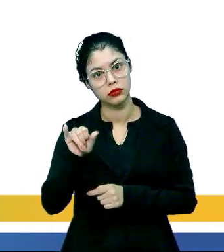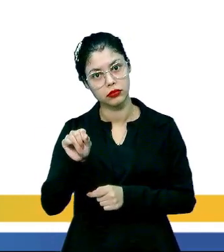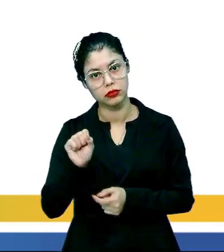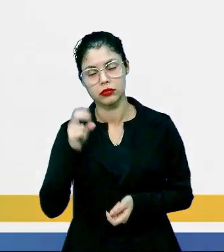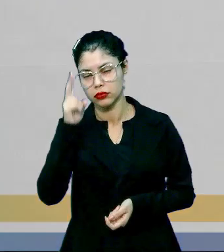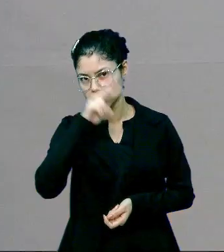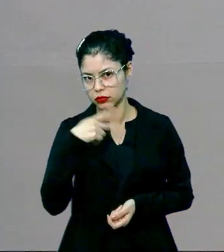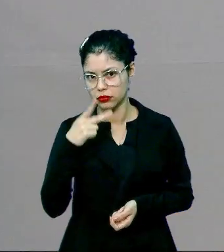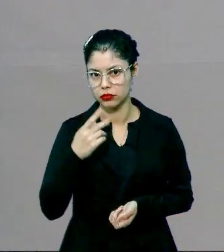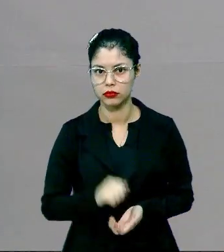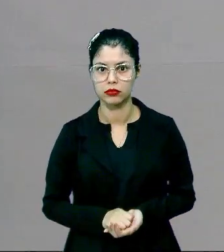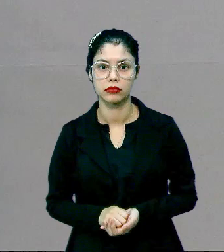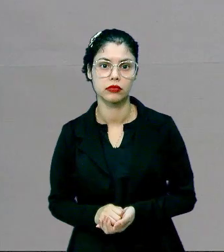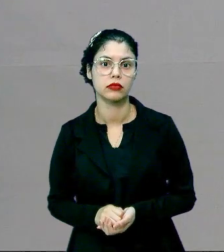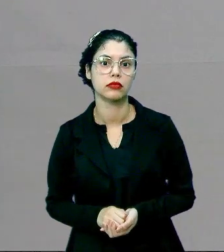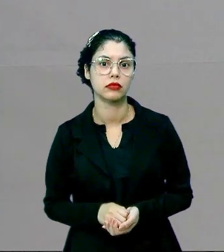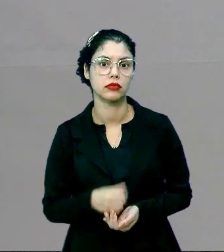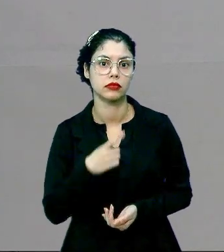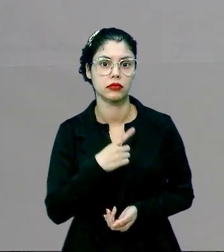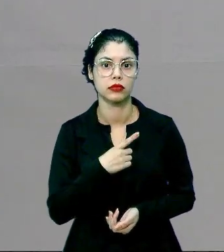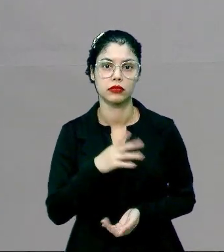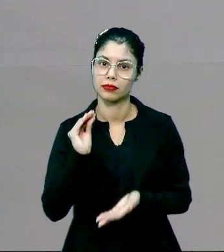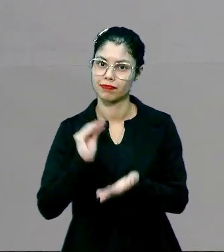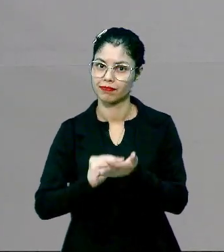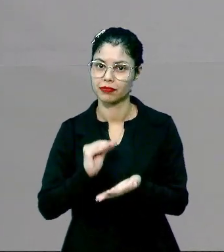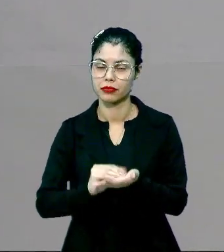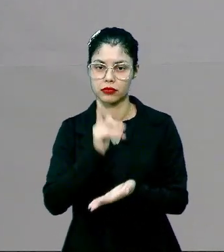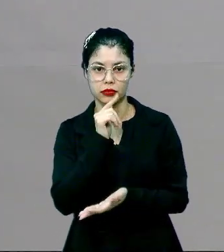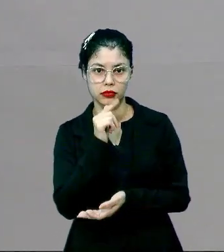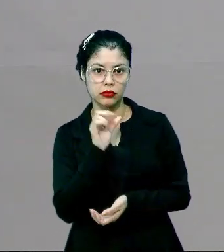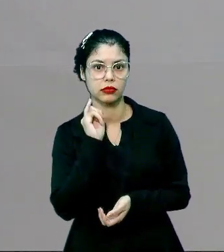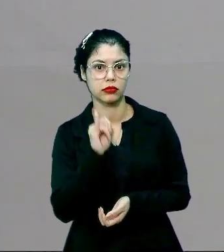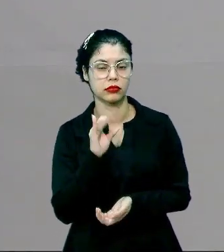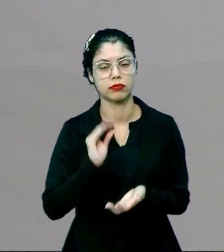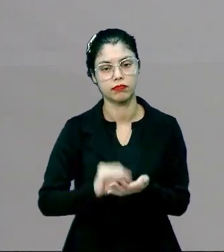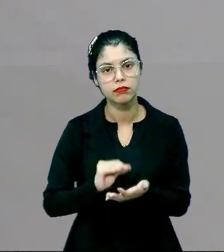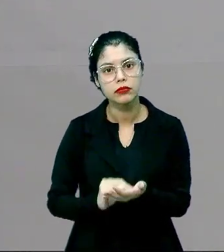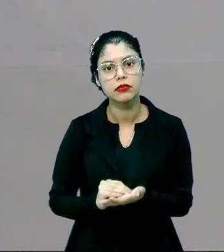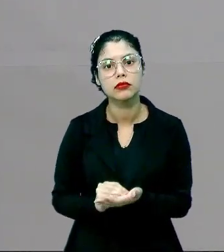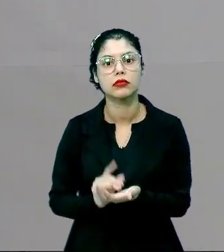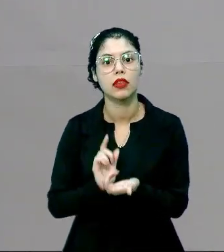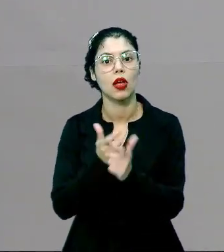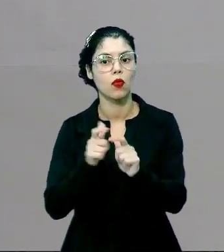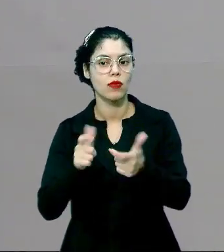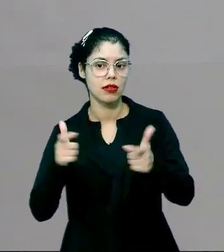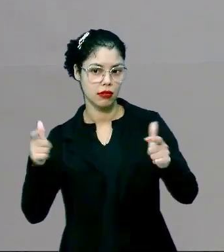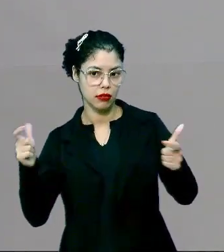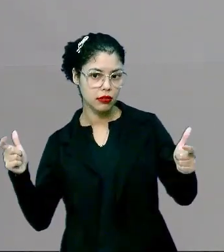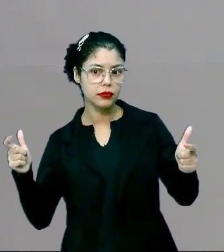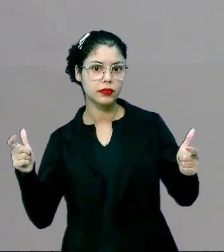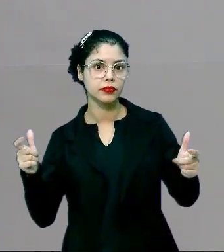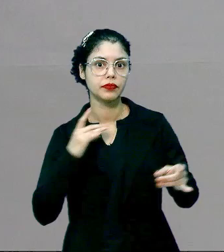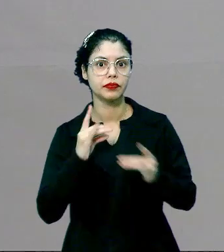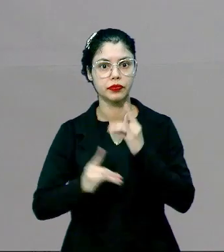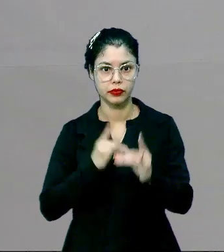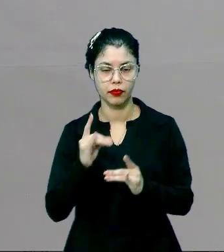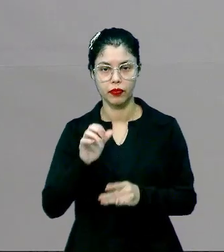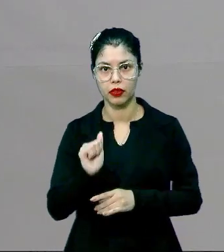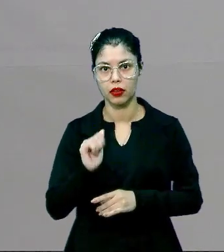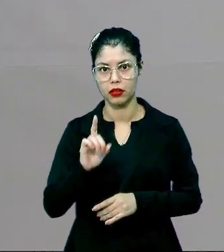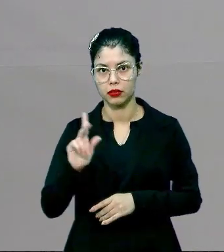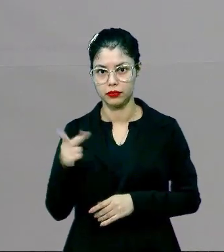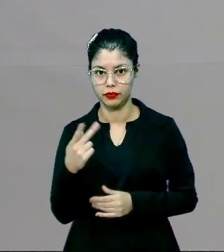de sais. Lembra que eu falei? Eles estão desidratados. Se estão desidratados, está aumentando o hormônio